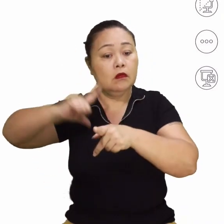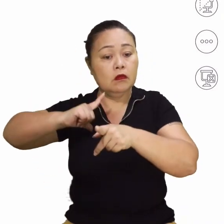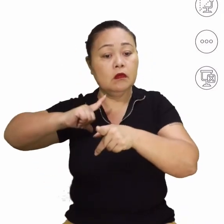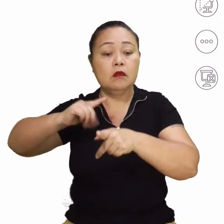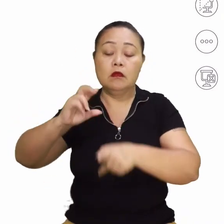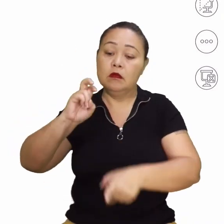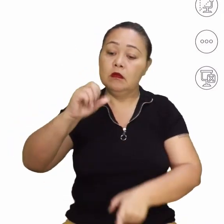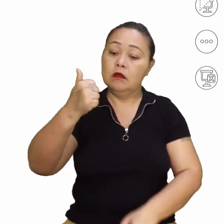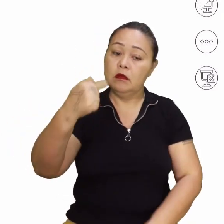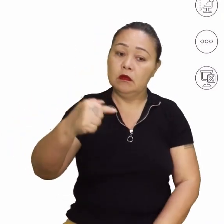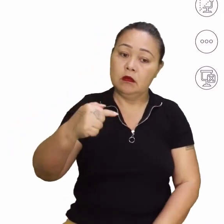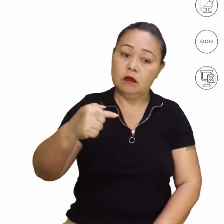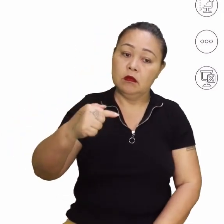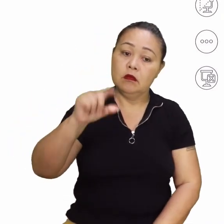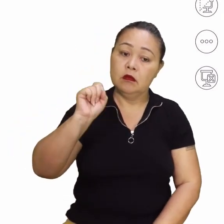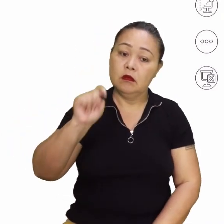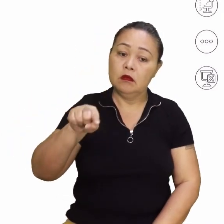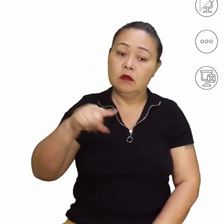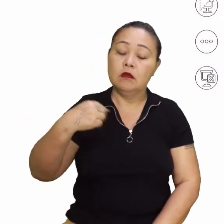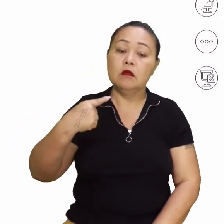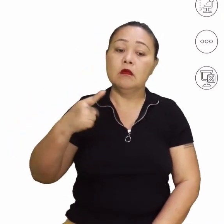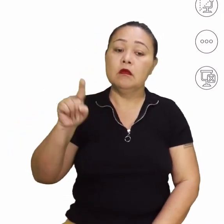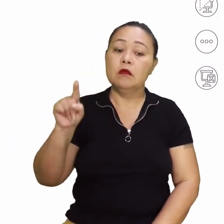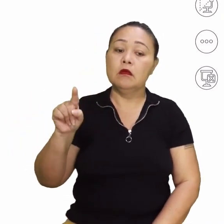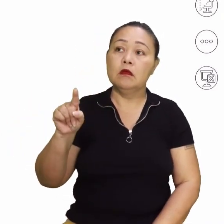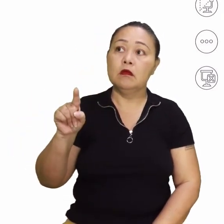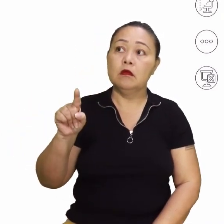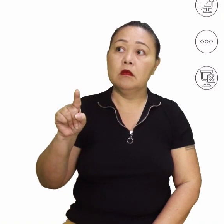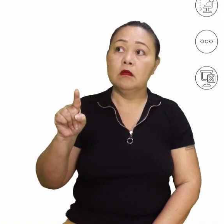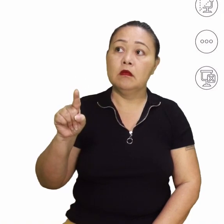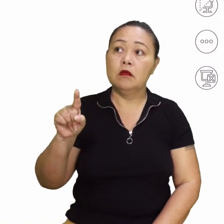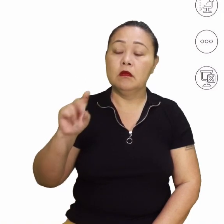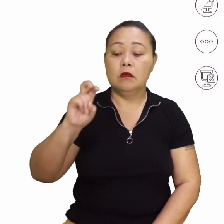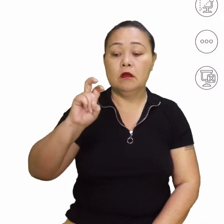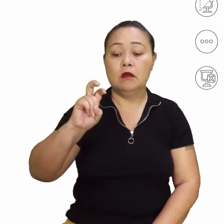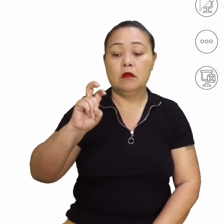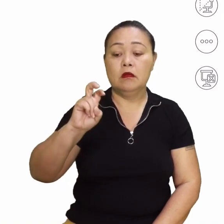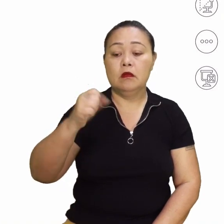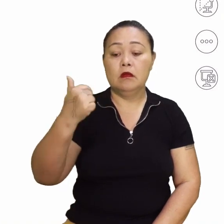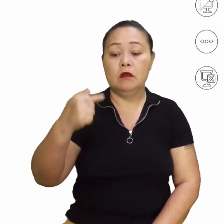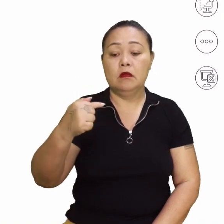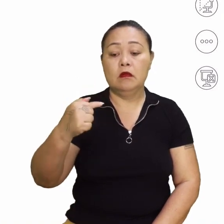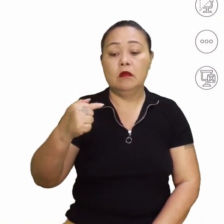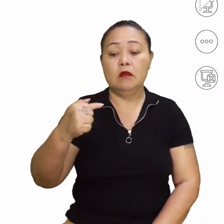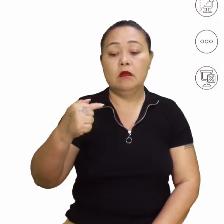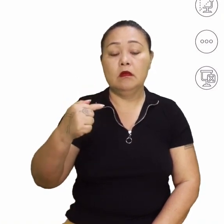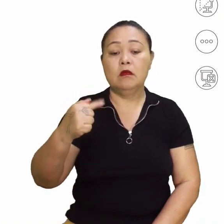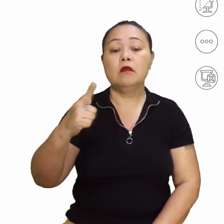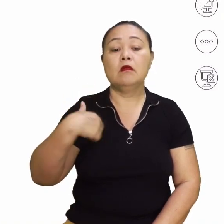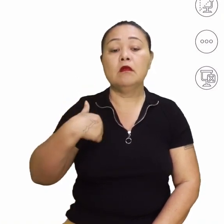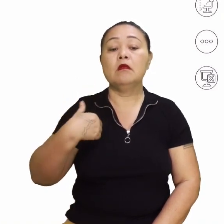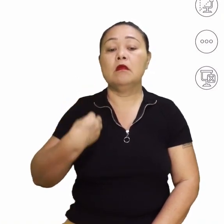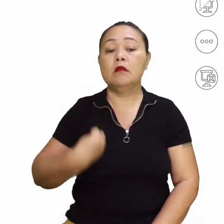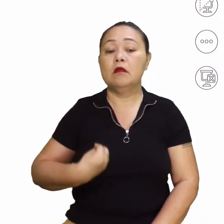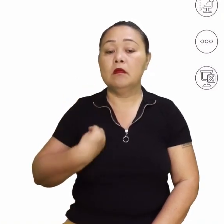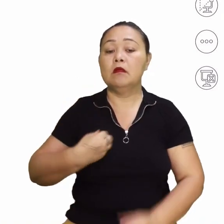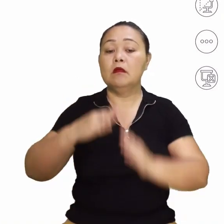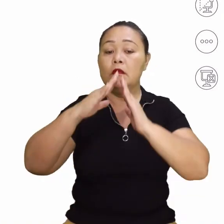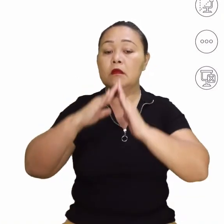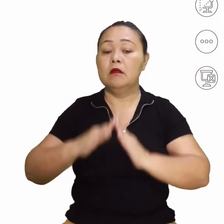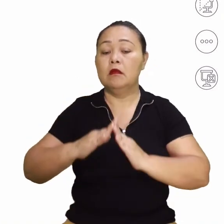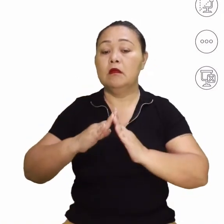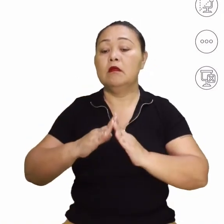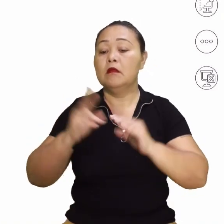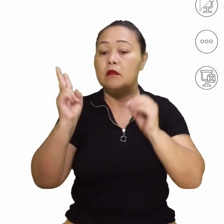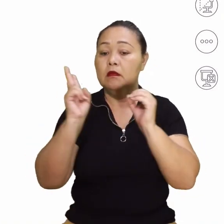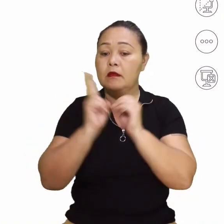cerca de quinhentos e sete mil olha só 517 mil vivem em suas terras